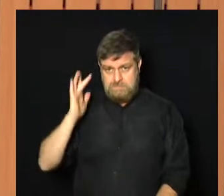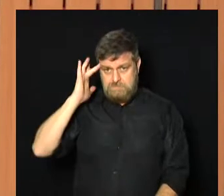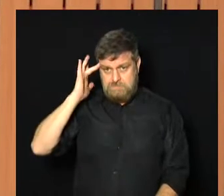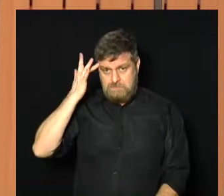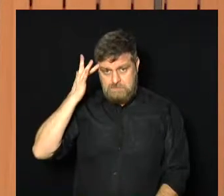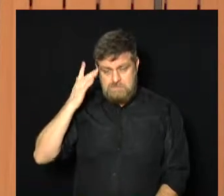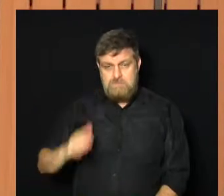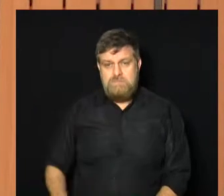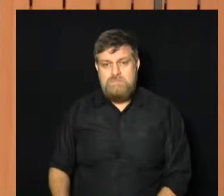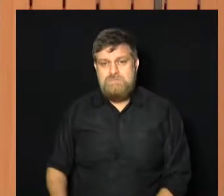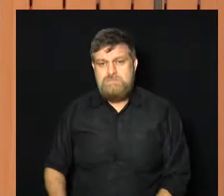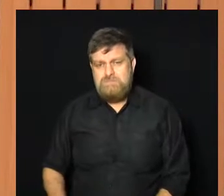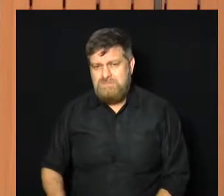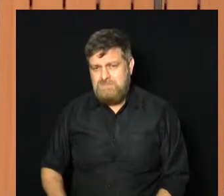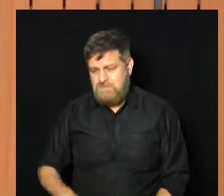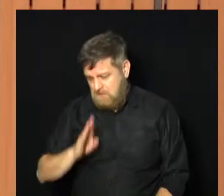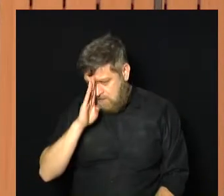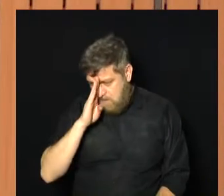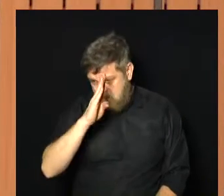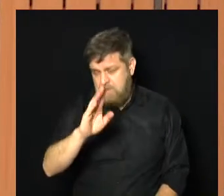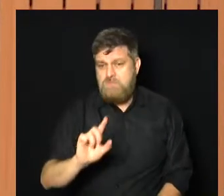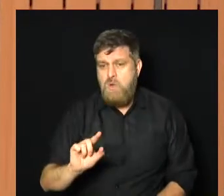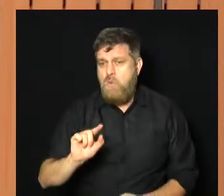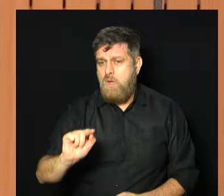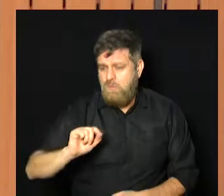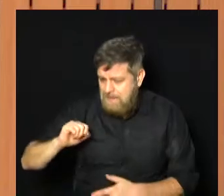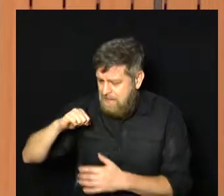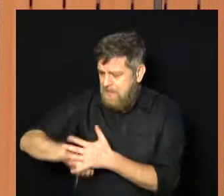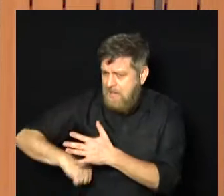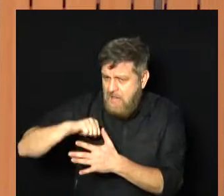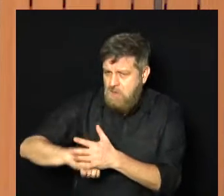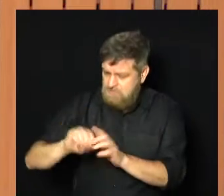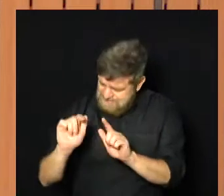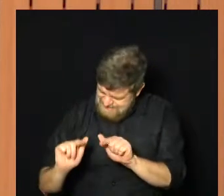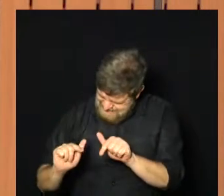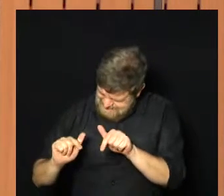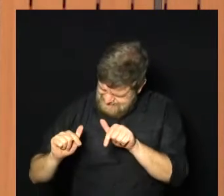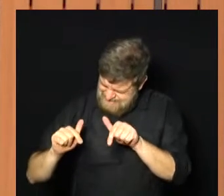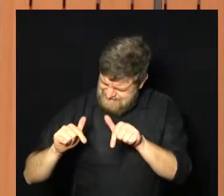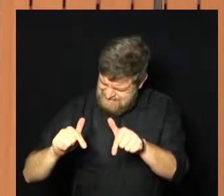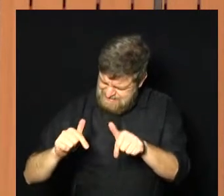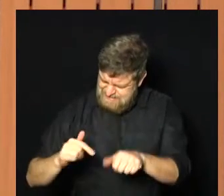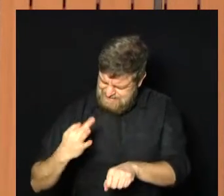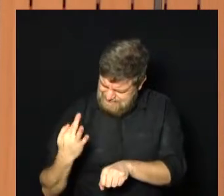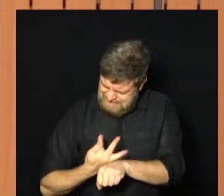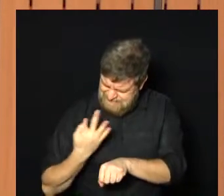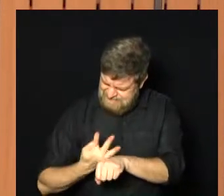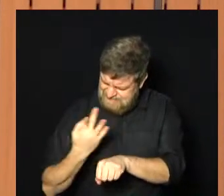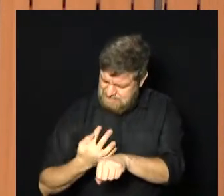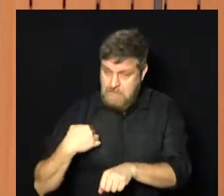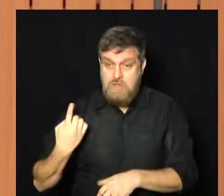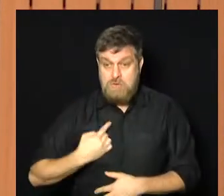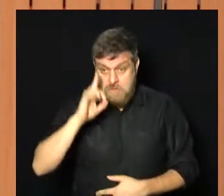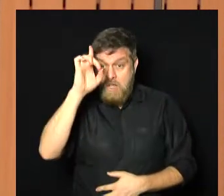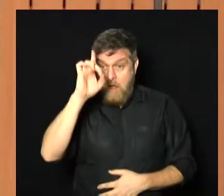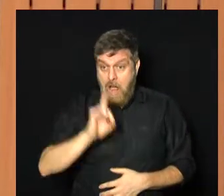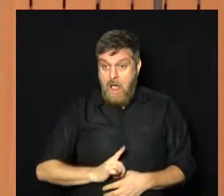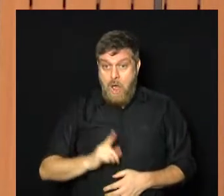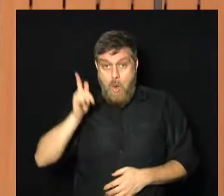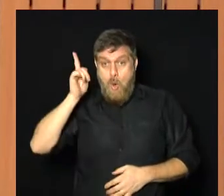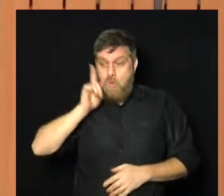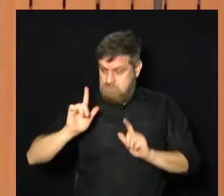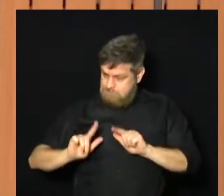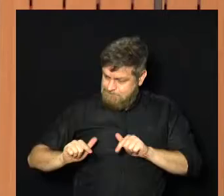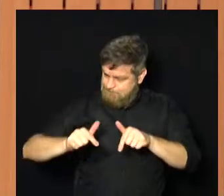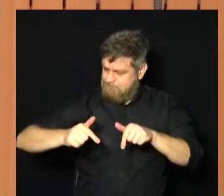caminho principal é o caminho da luta, da persistência, né? Quantos direitos nós conquistamos a partir dessa